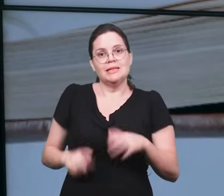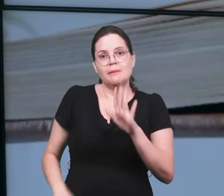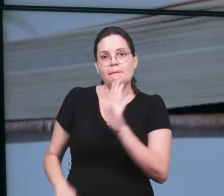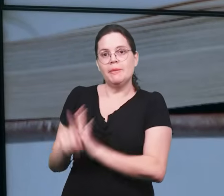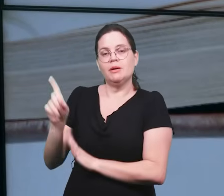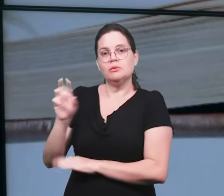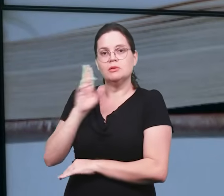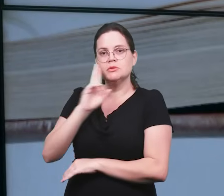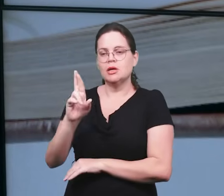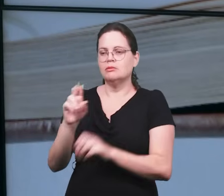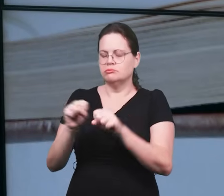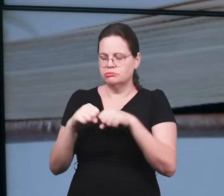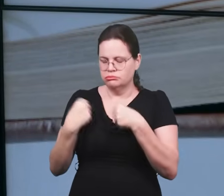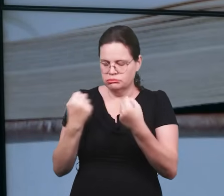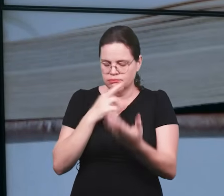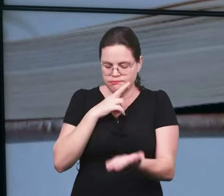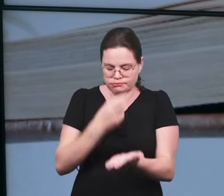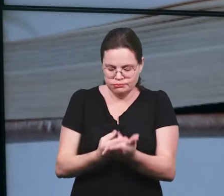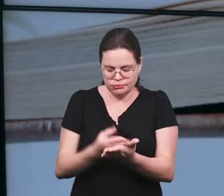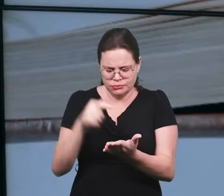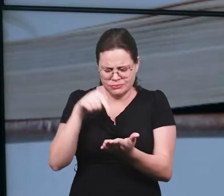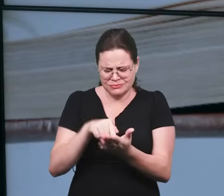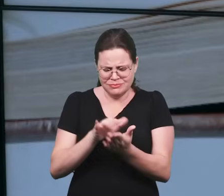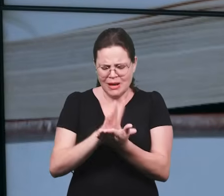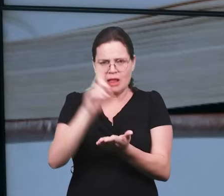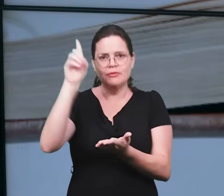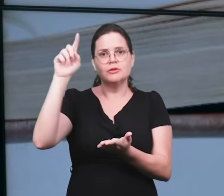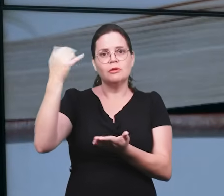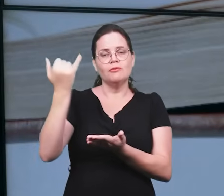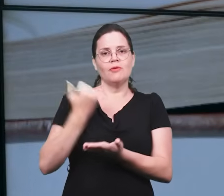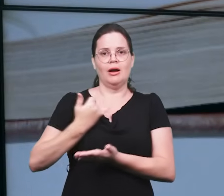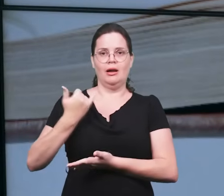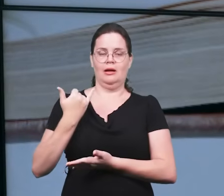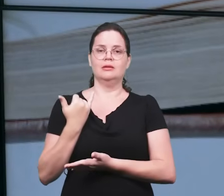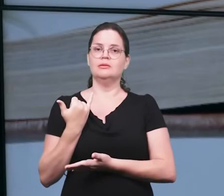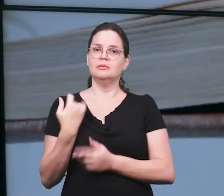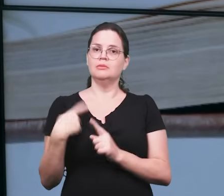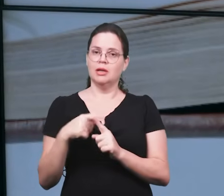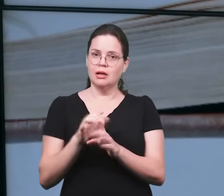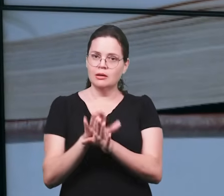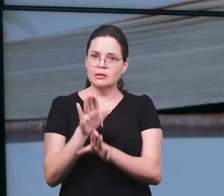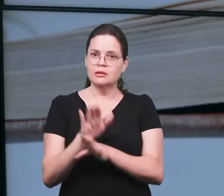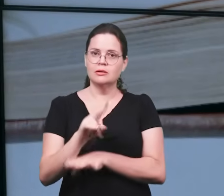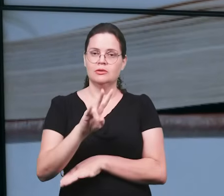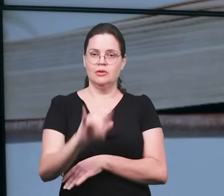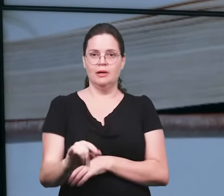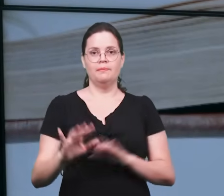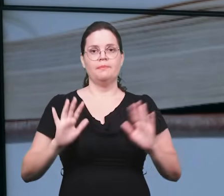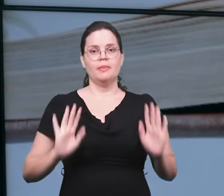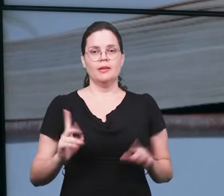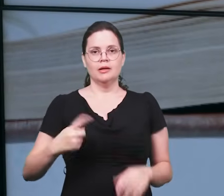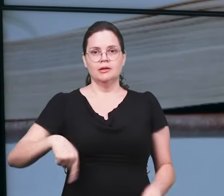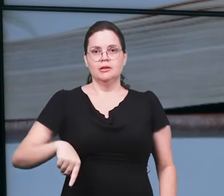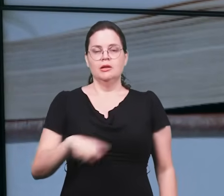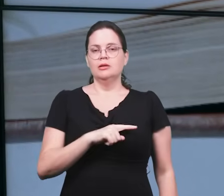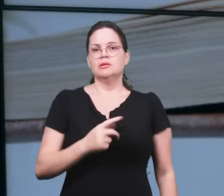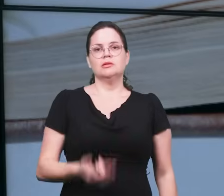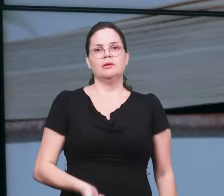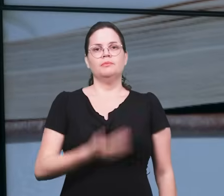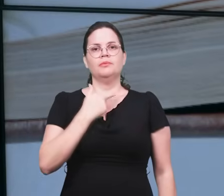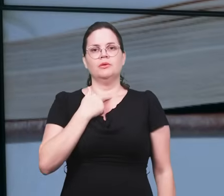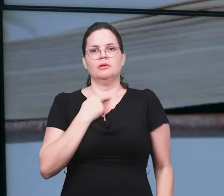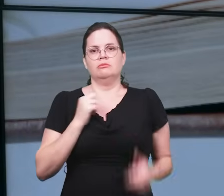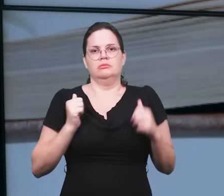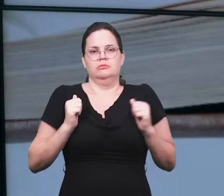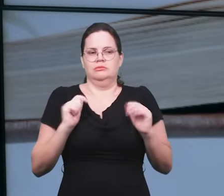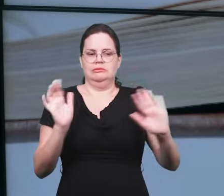né? Abre a palavra, consulta ao Senhor para que o Senhor te dê uma direção, Mas nós não podemos nos